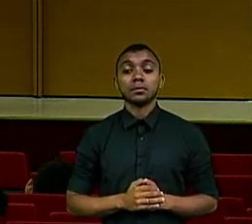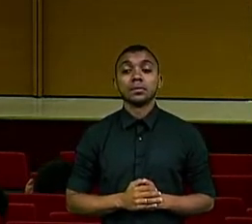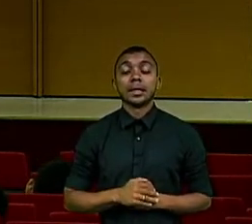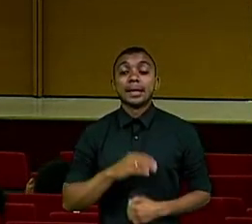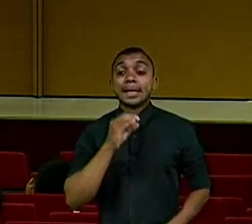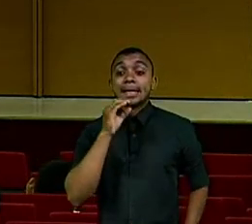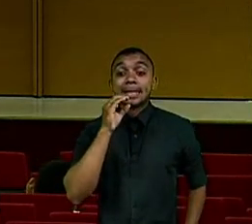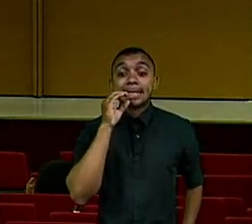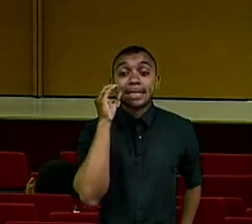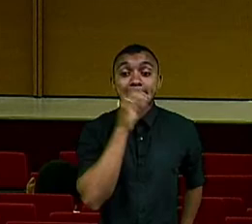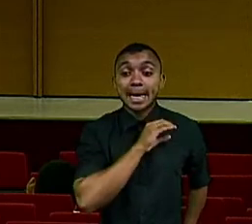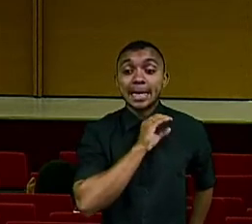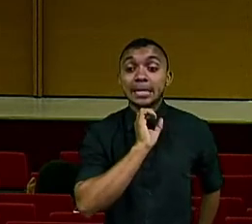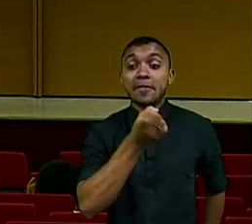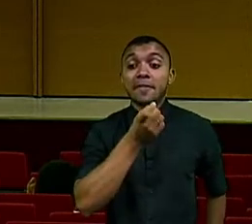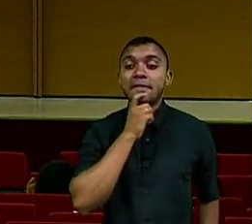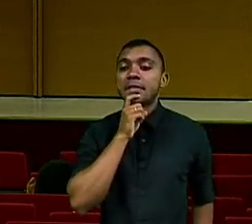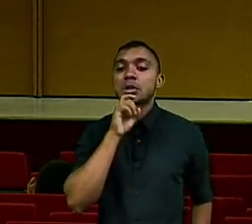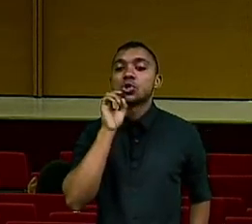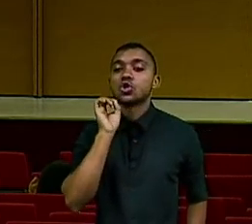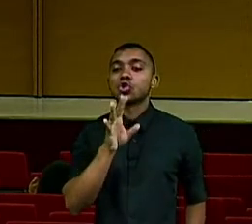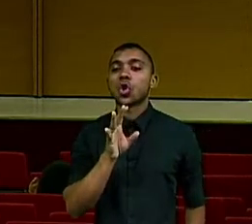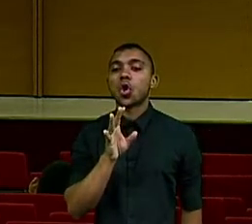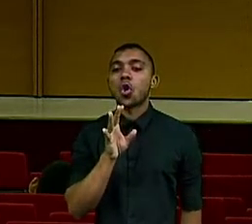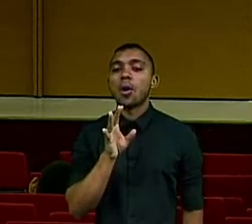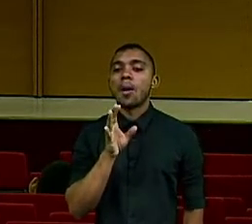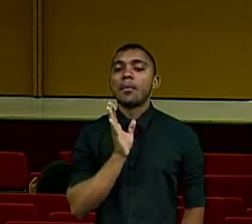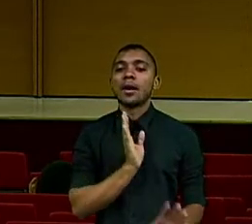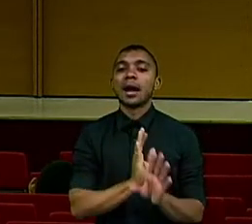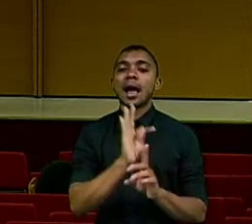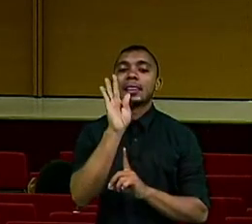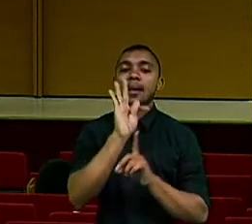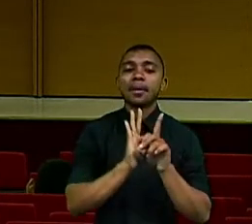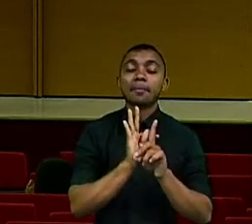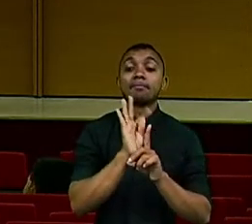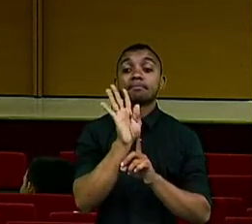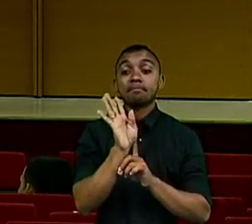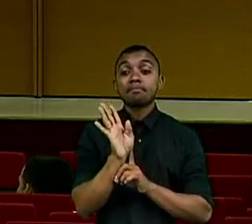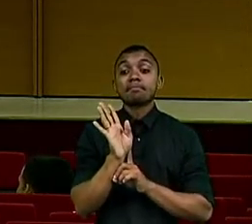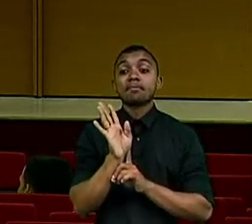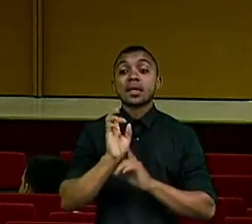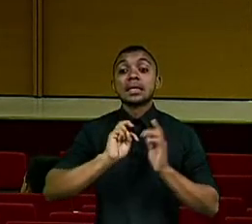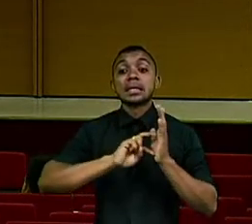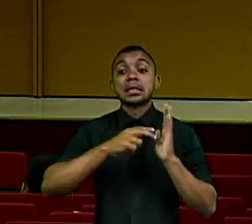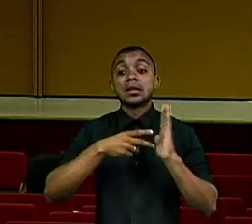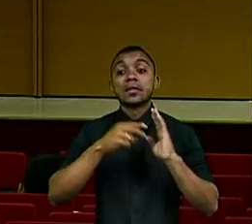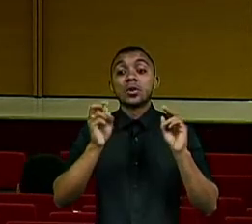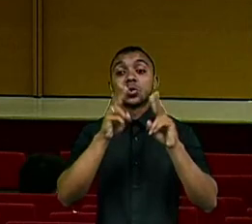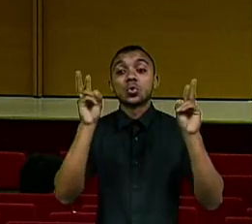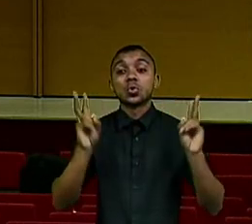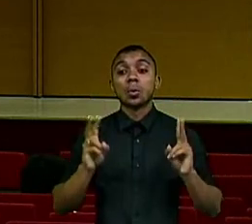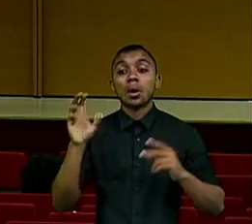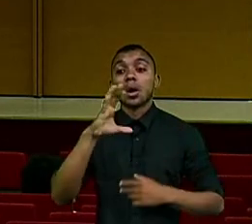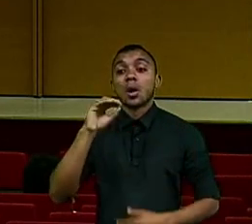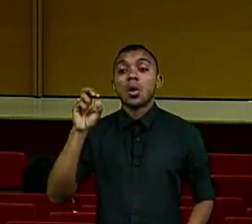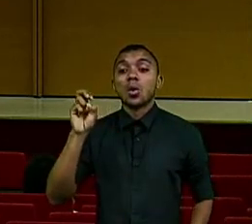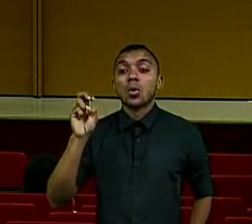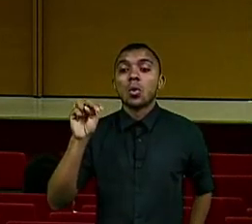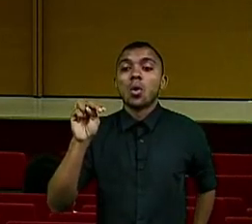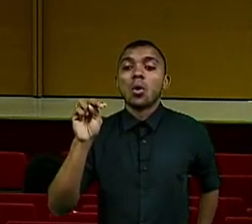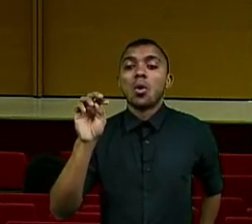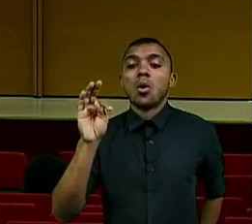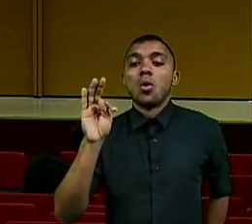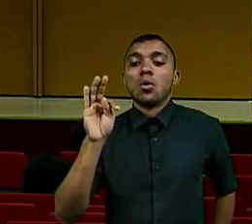é só a temperatura tem a ver também com a condutibilidade Então esse